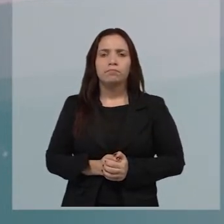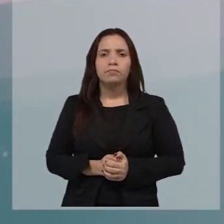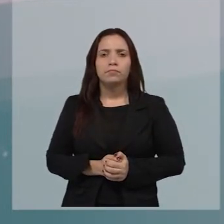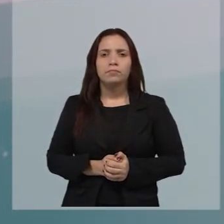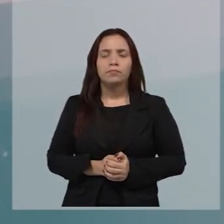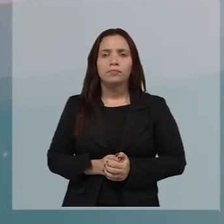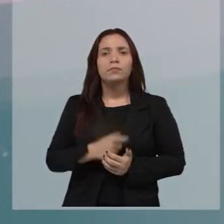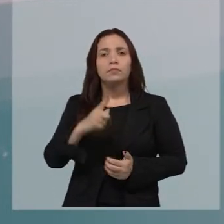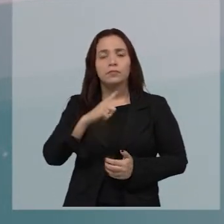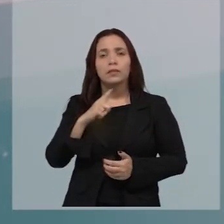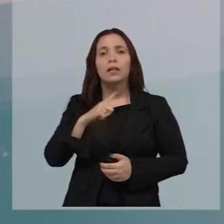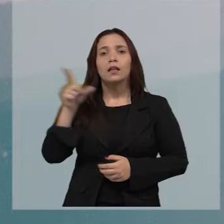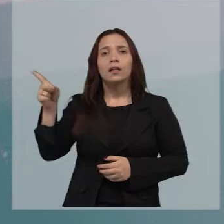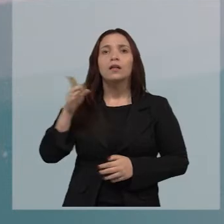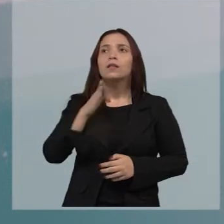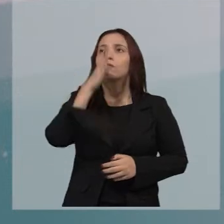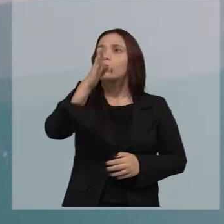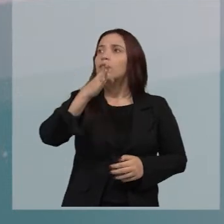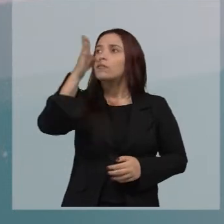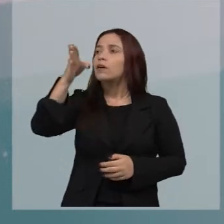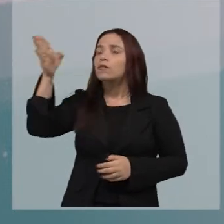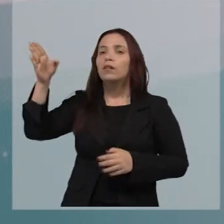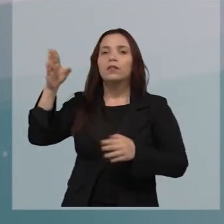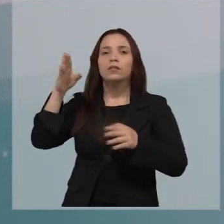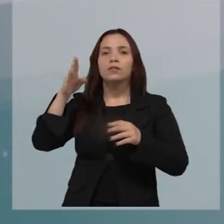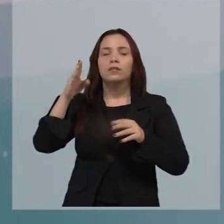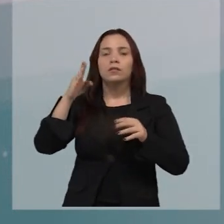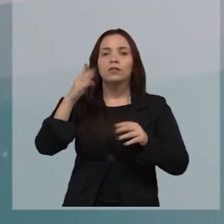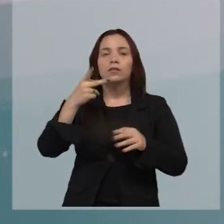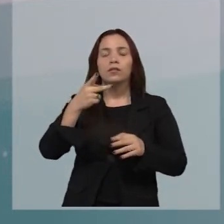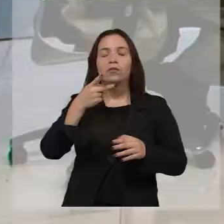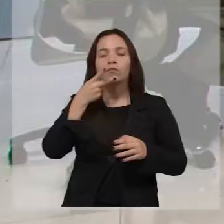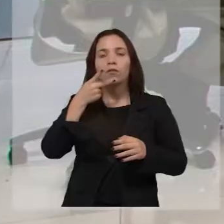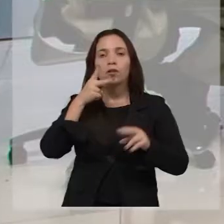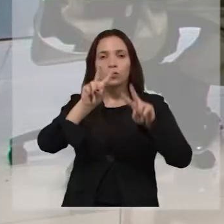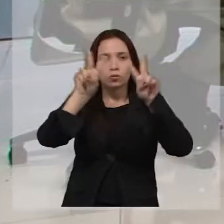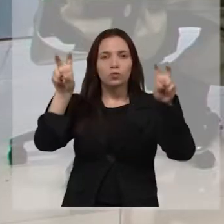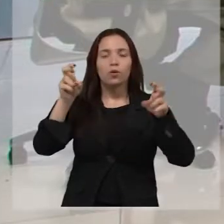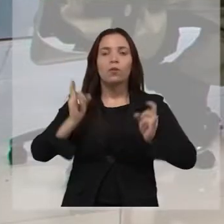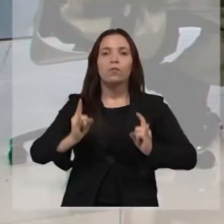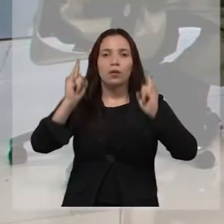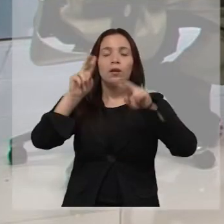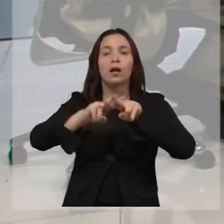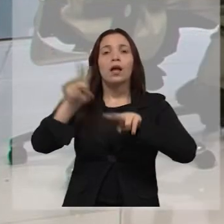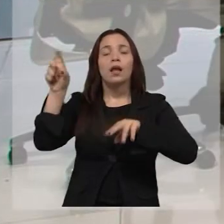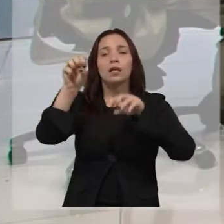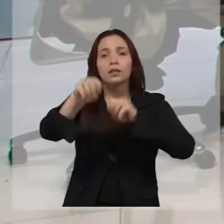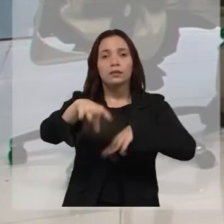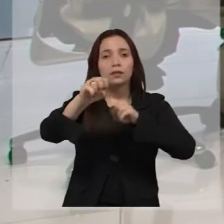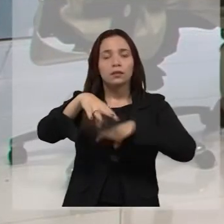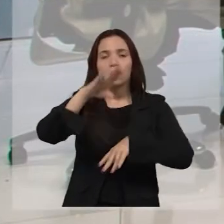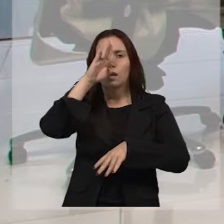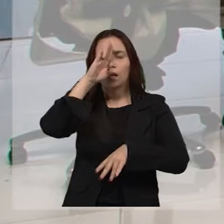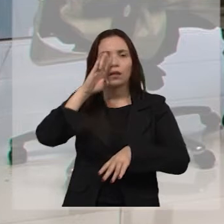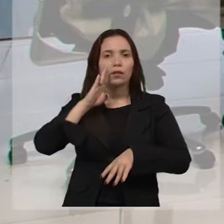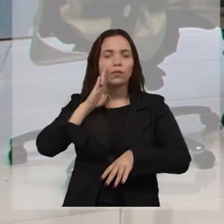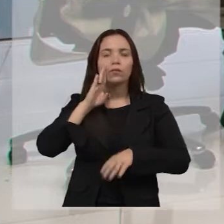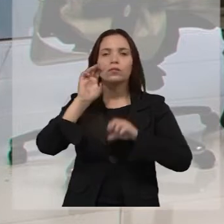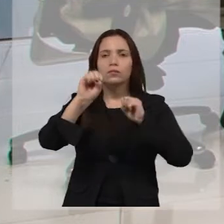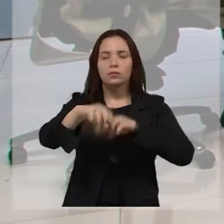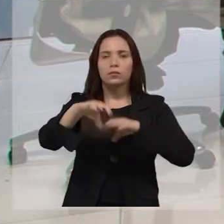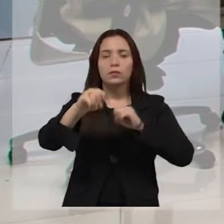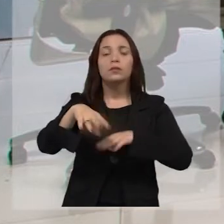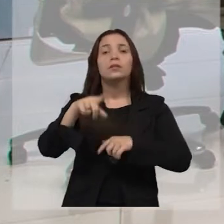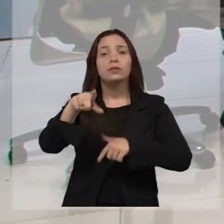que reconhece e leva o nome do Irmã Imelda para onde ela anda. Ela sai uma vez na semana da sua casa, vai até lá ensinar gratuitamente